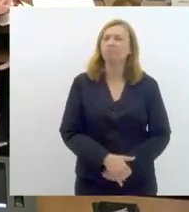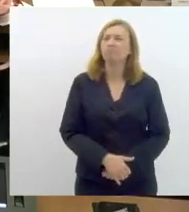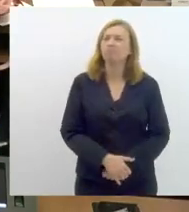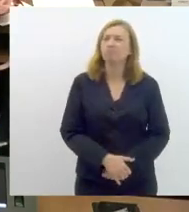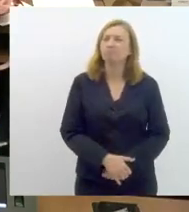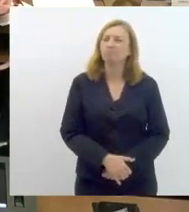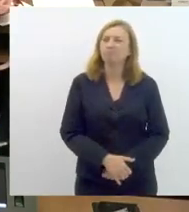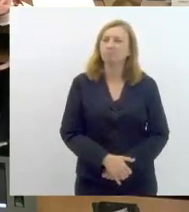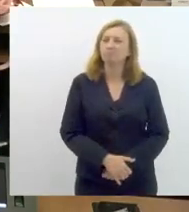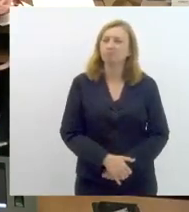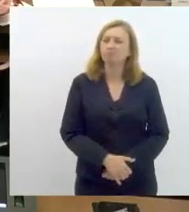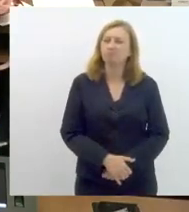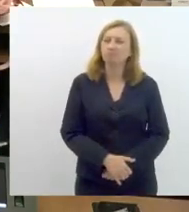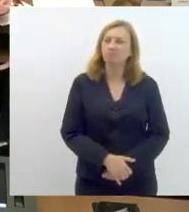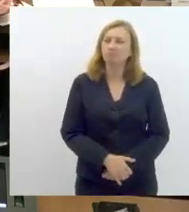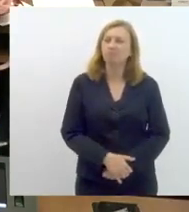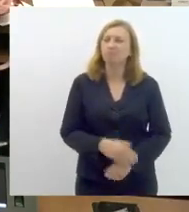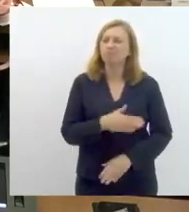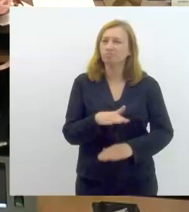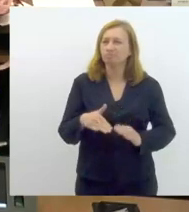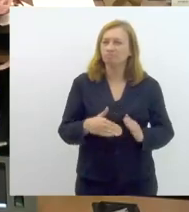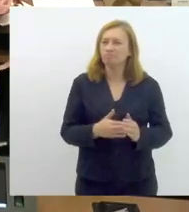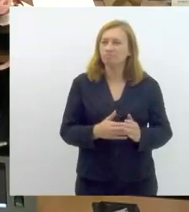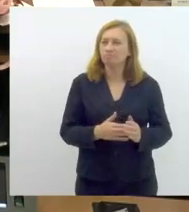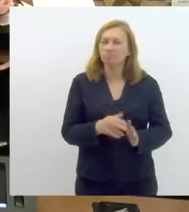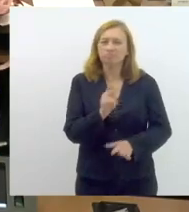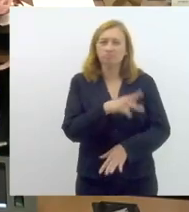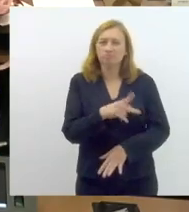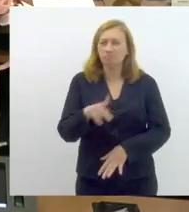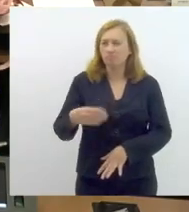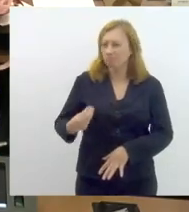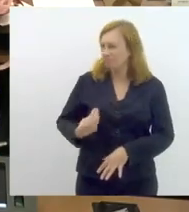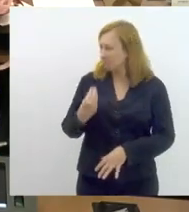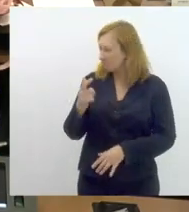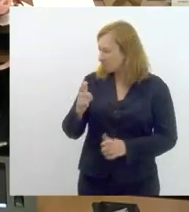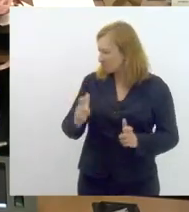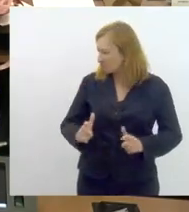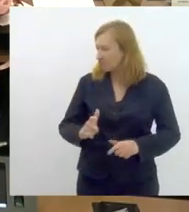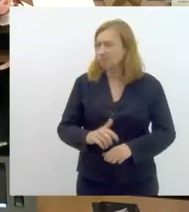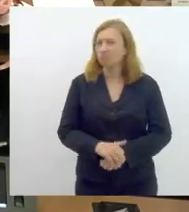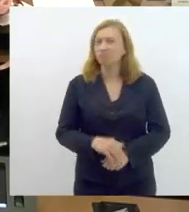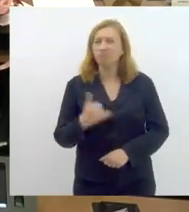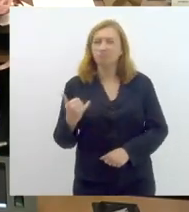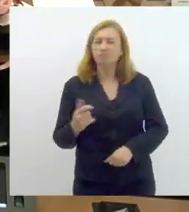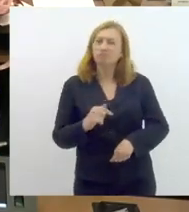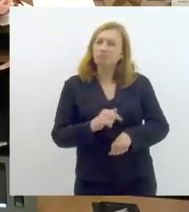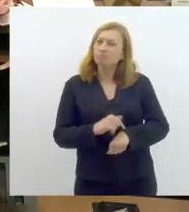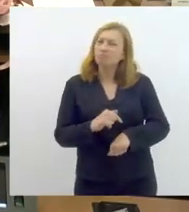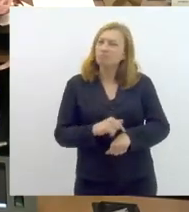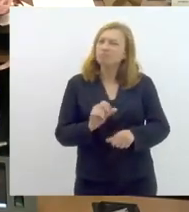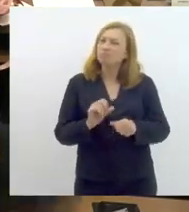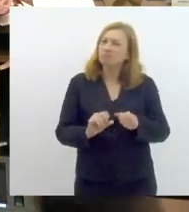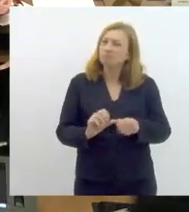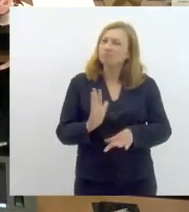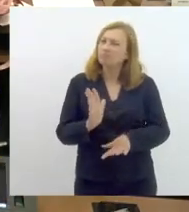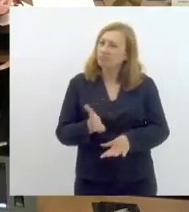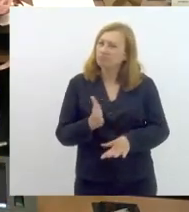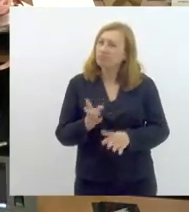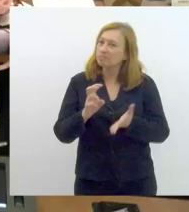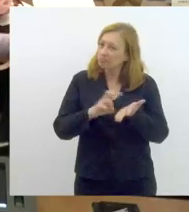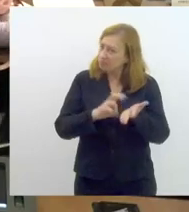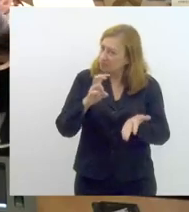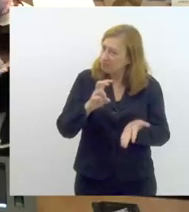Principalmente para os educadores que estão aqui. Esse momento que nós já fizemos ele de